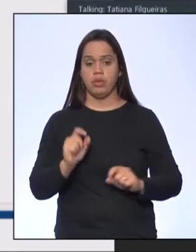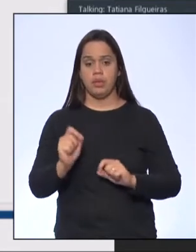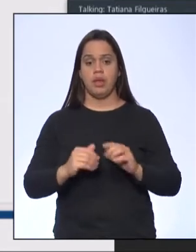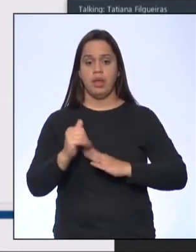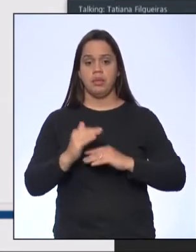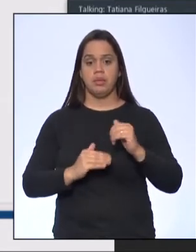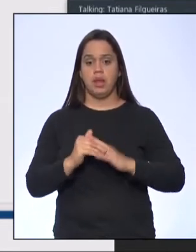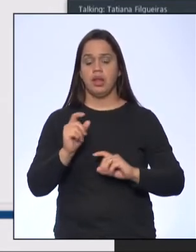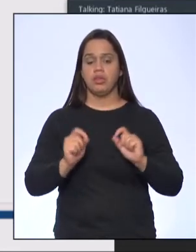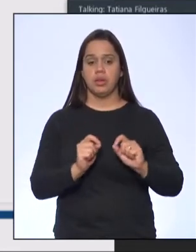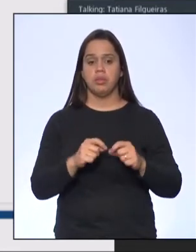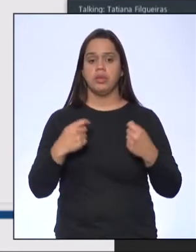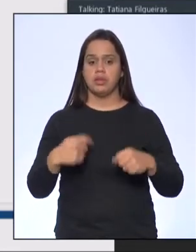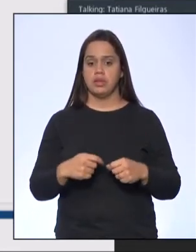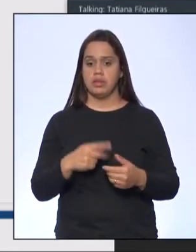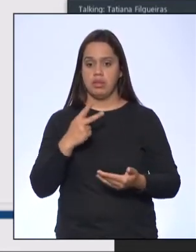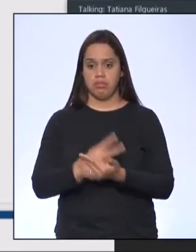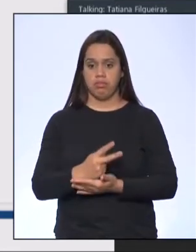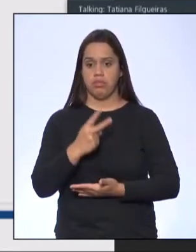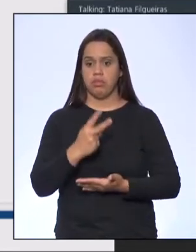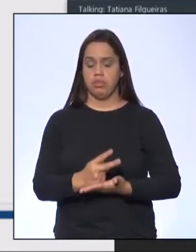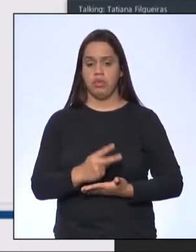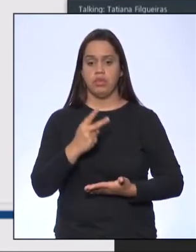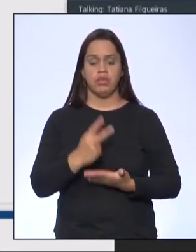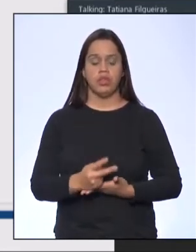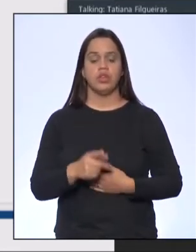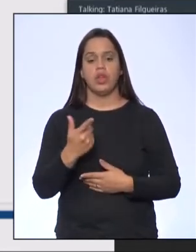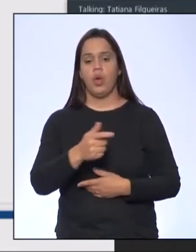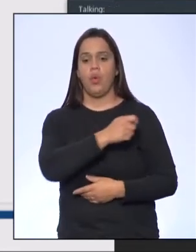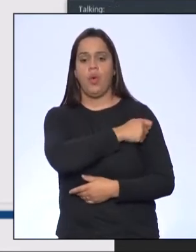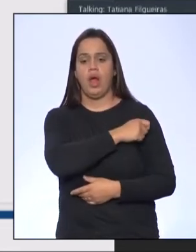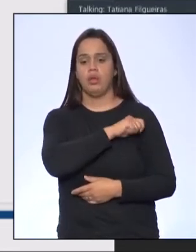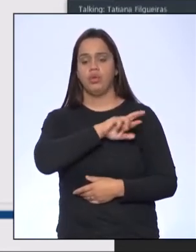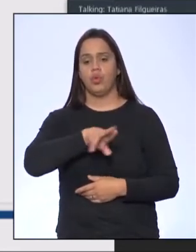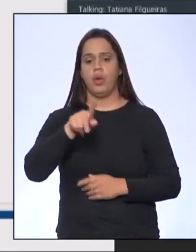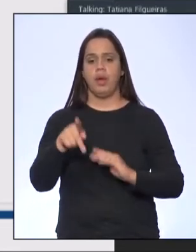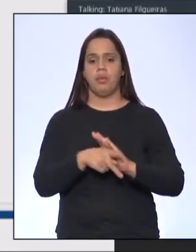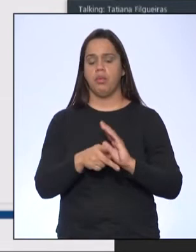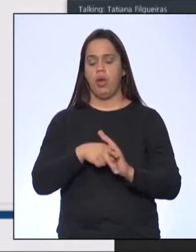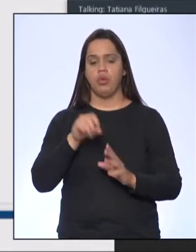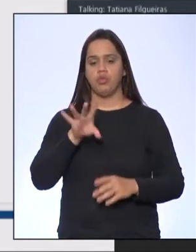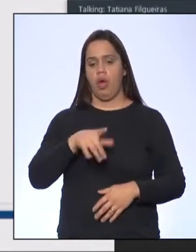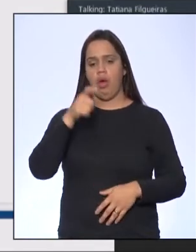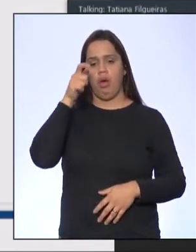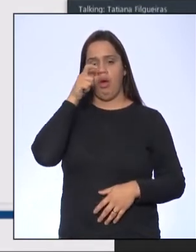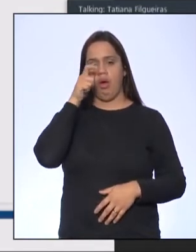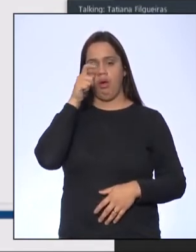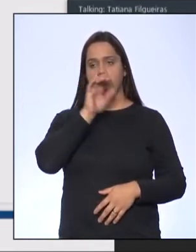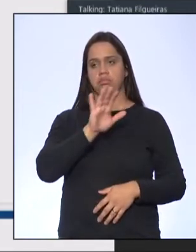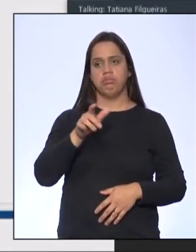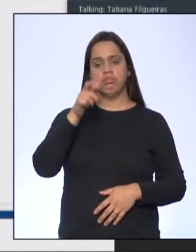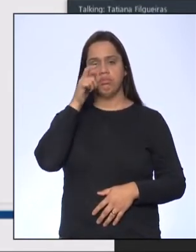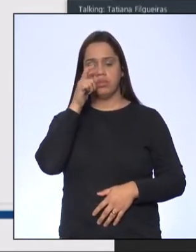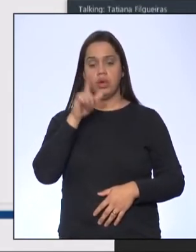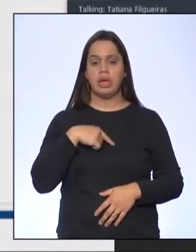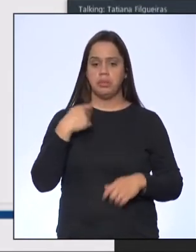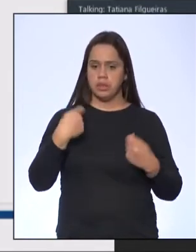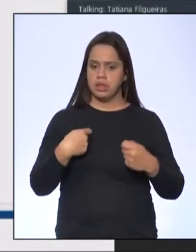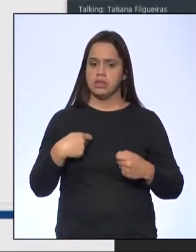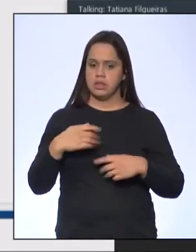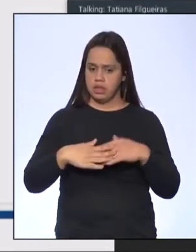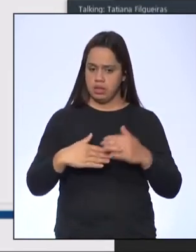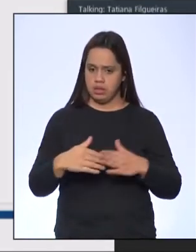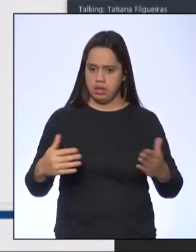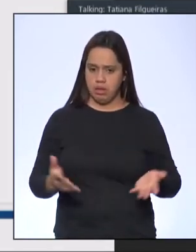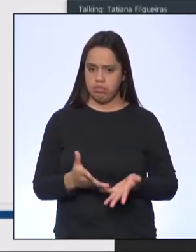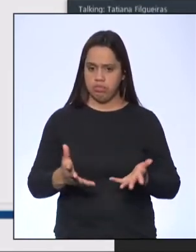práticas precisam ser ativas, então o aluno ele não é um mero observador, ele tem um papel ativo no